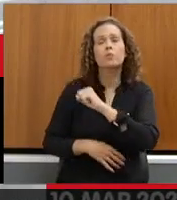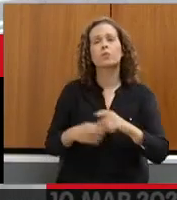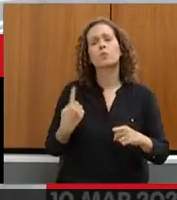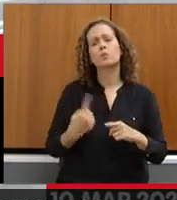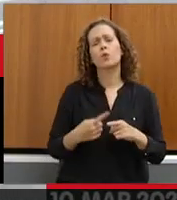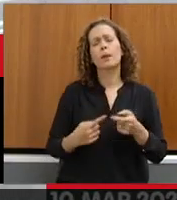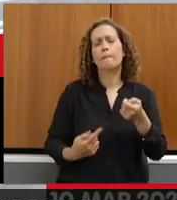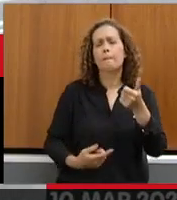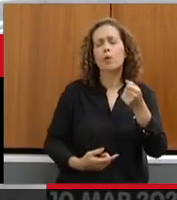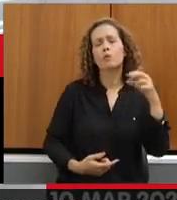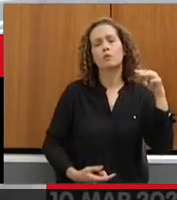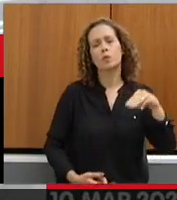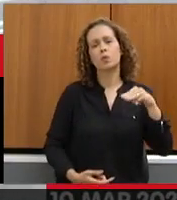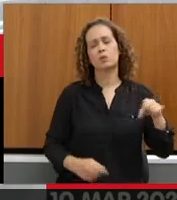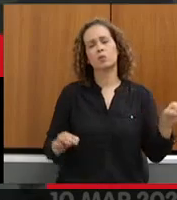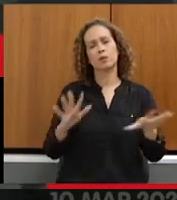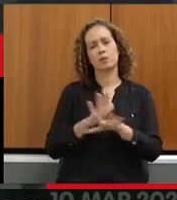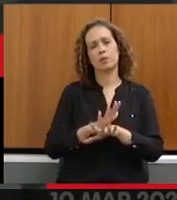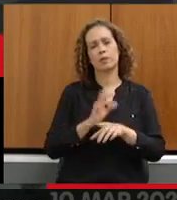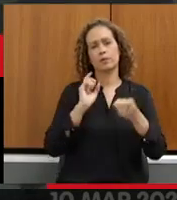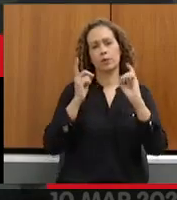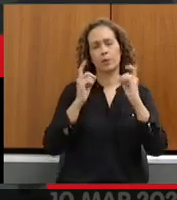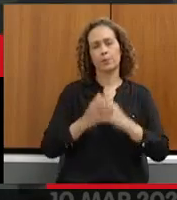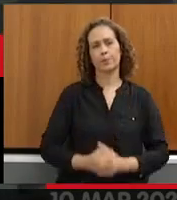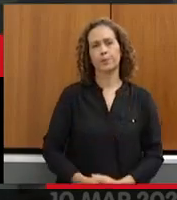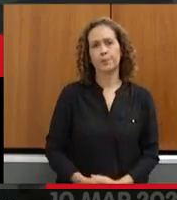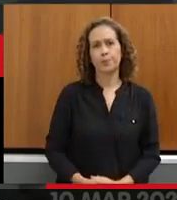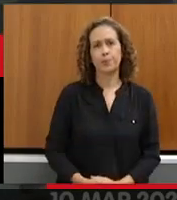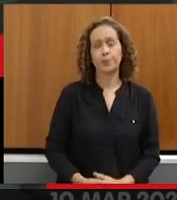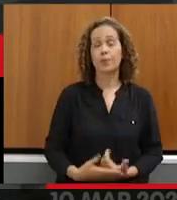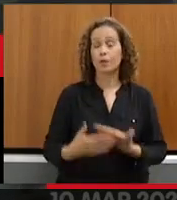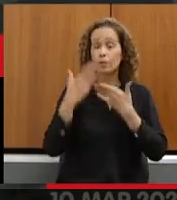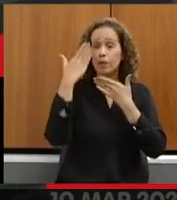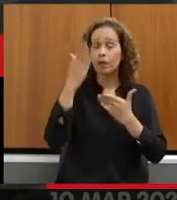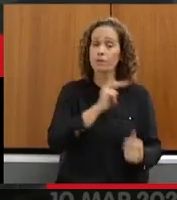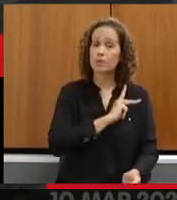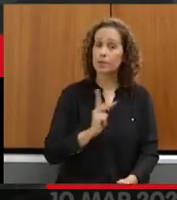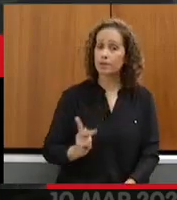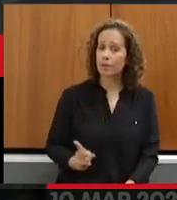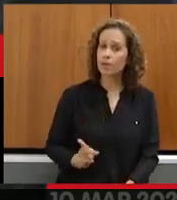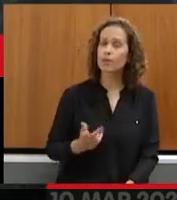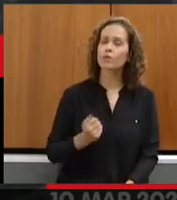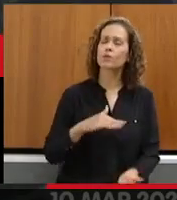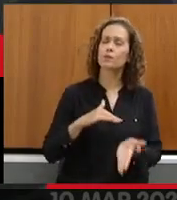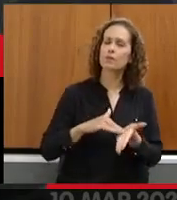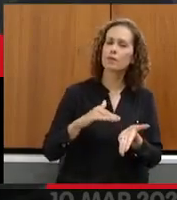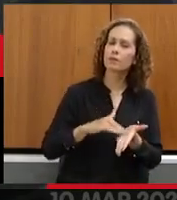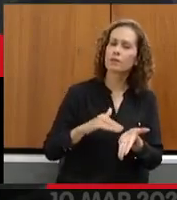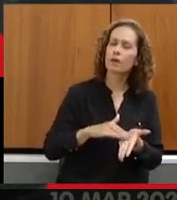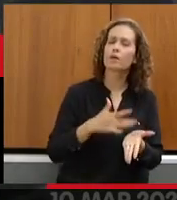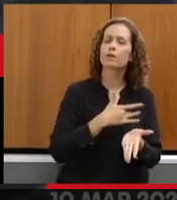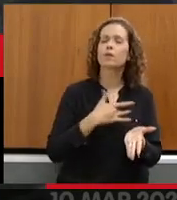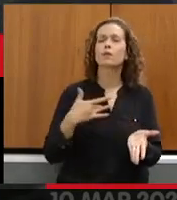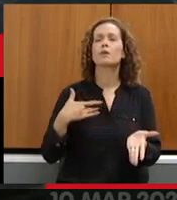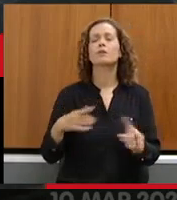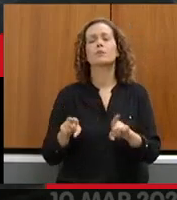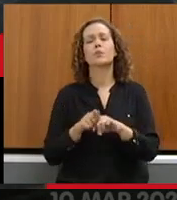poucos minutos para o encerramento dessa reunião obrigado senhor presidente secretário